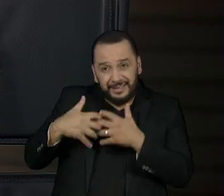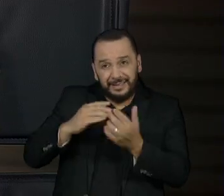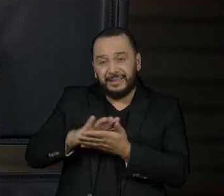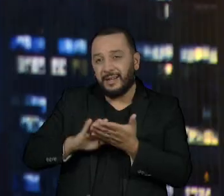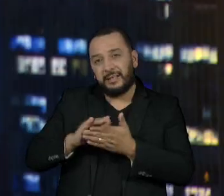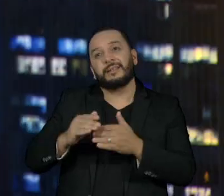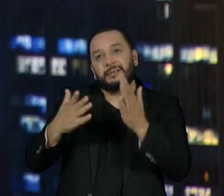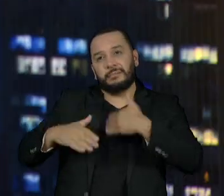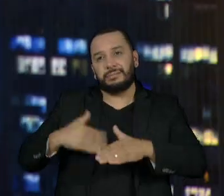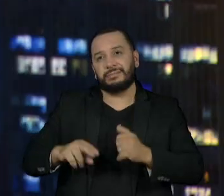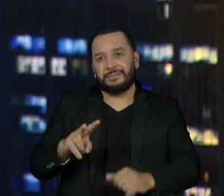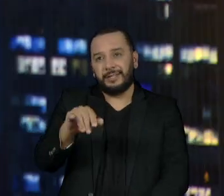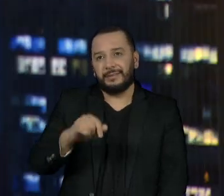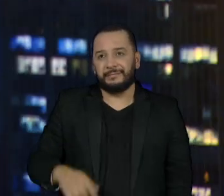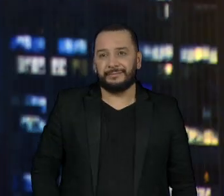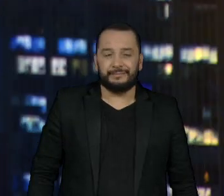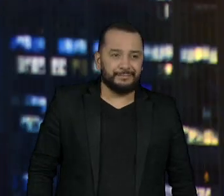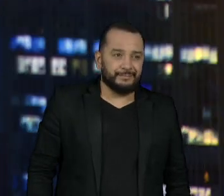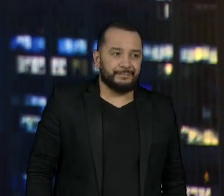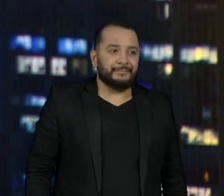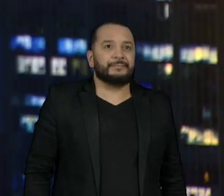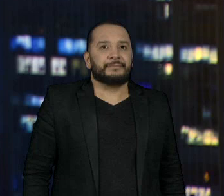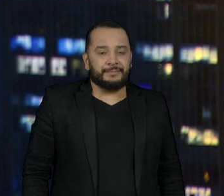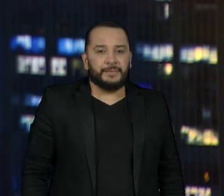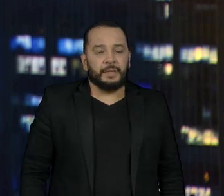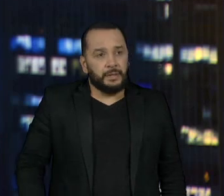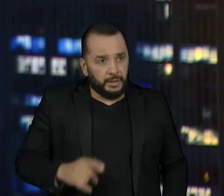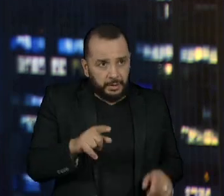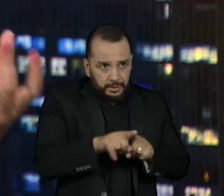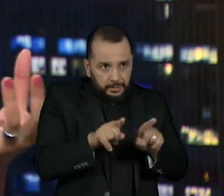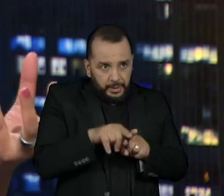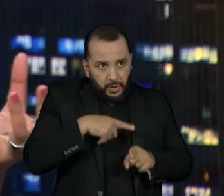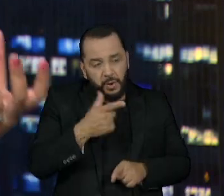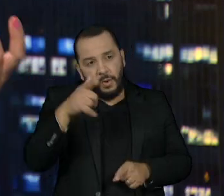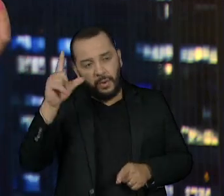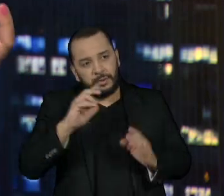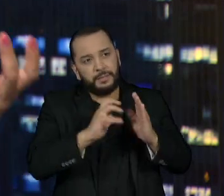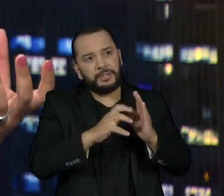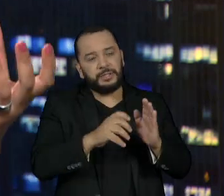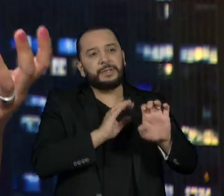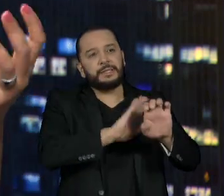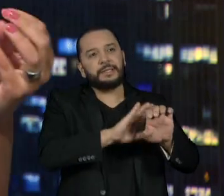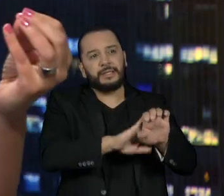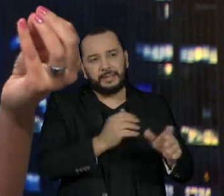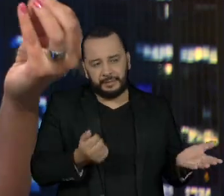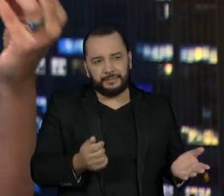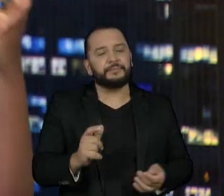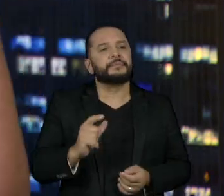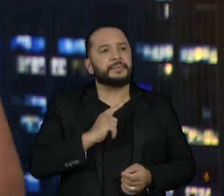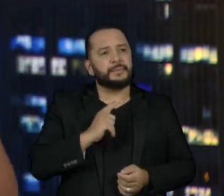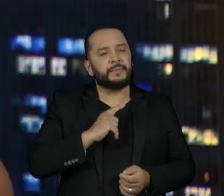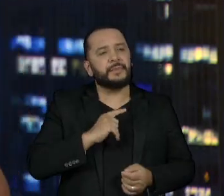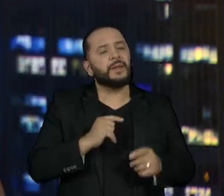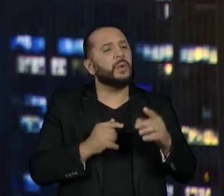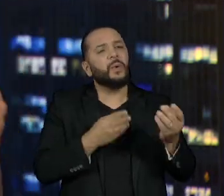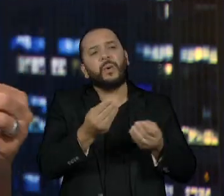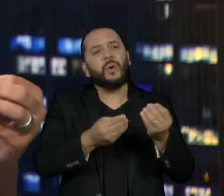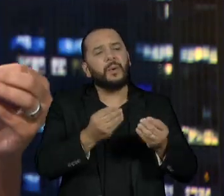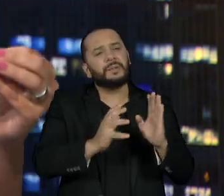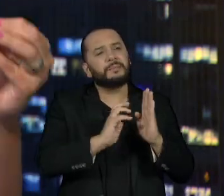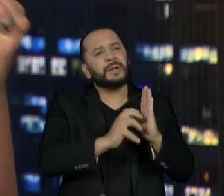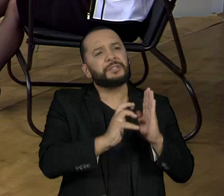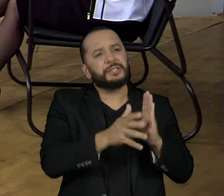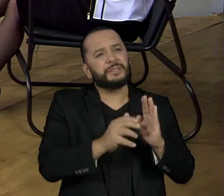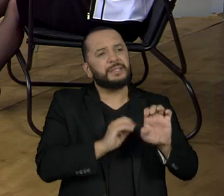posição. A professora chamou a atenção essa questão de outros partidos de esquerda, não é, professor? Esses partidos, eles surgem em que sentido,